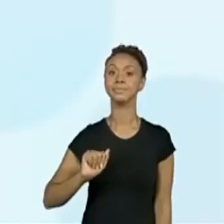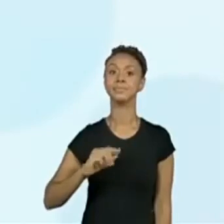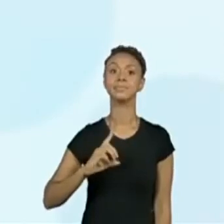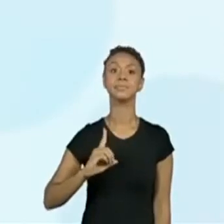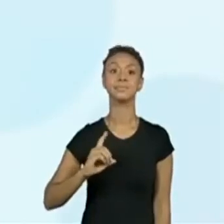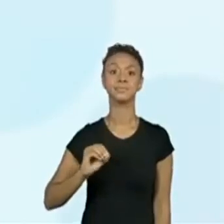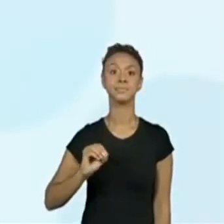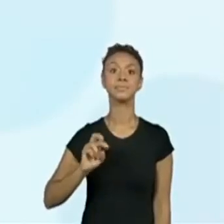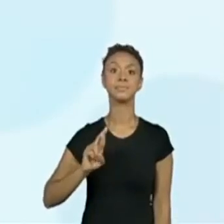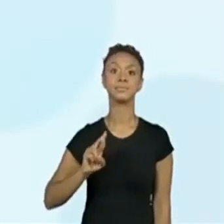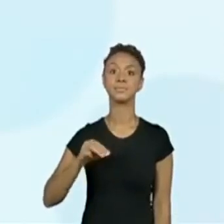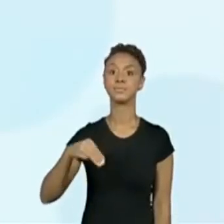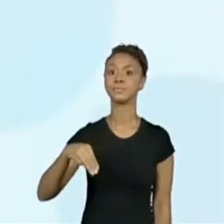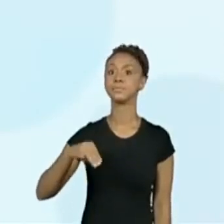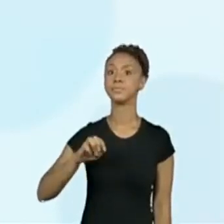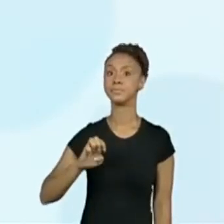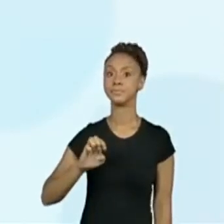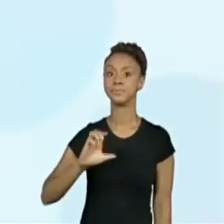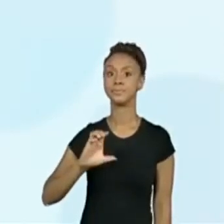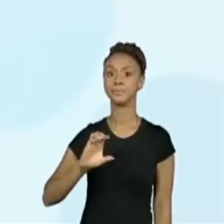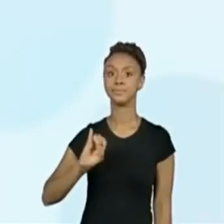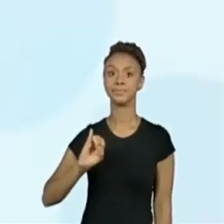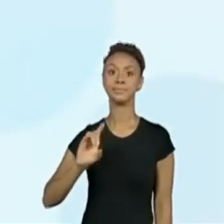Me Cida.